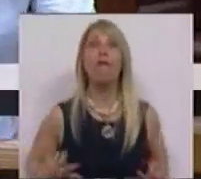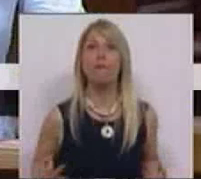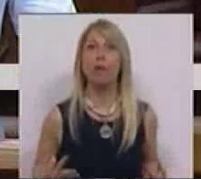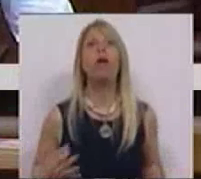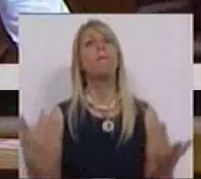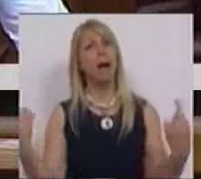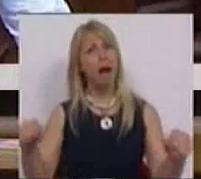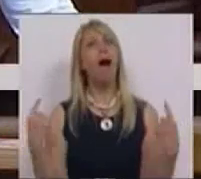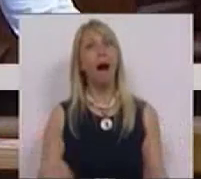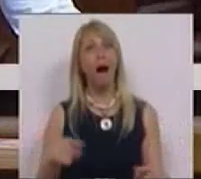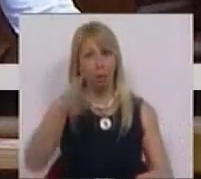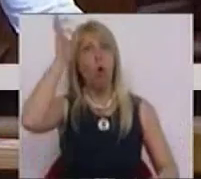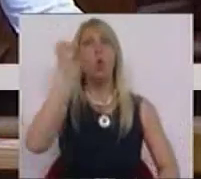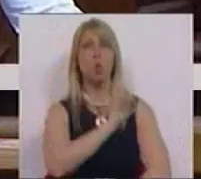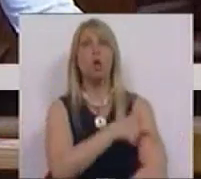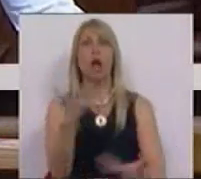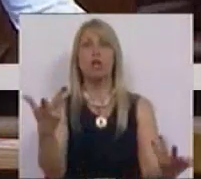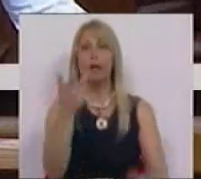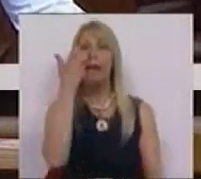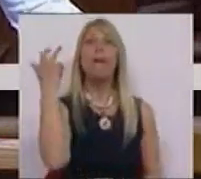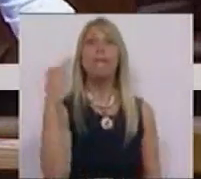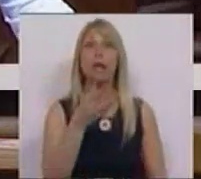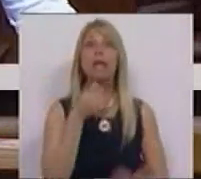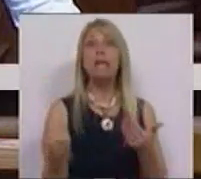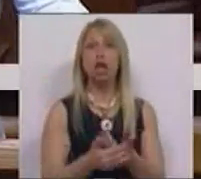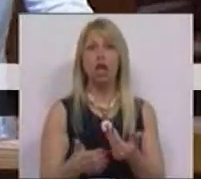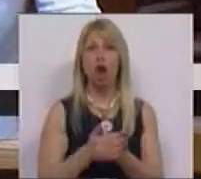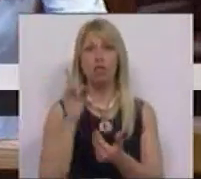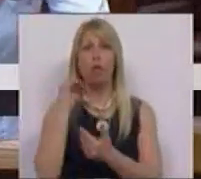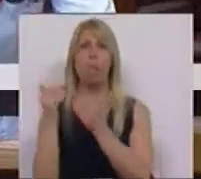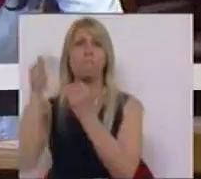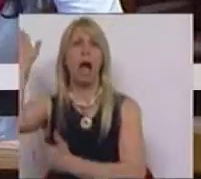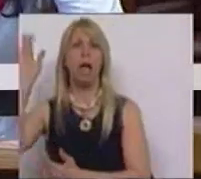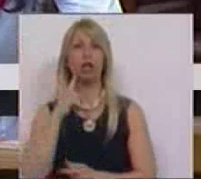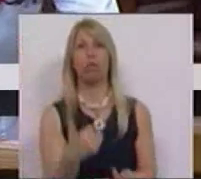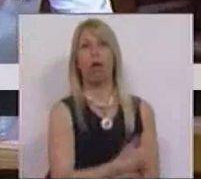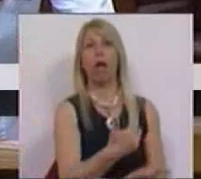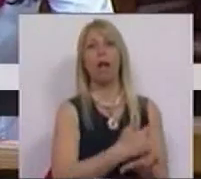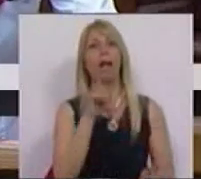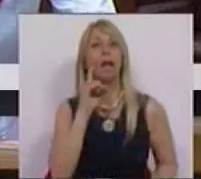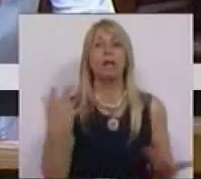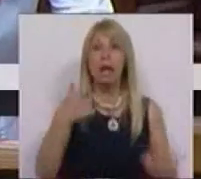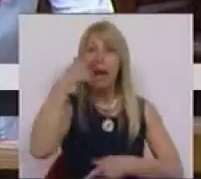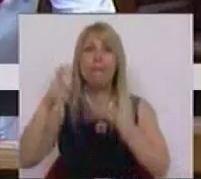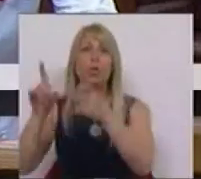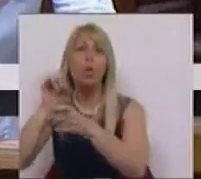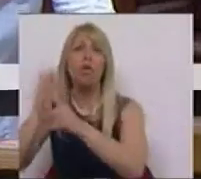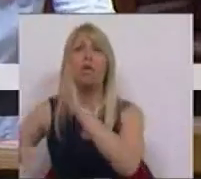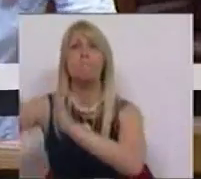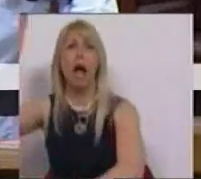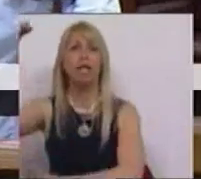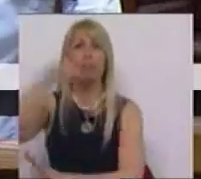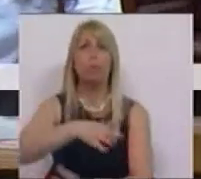coragem. As pensões dos idosos valem mais do que as rendas garantidas. As pessoas valem mais que os